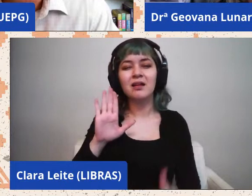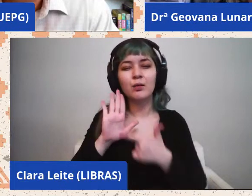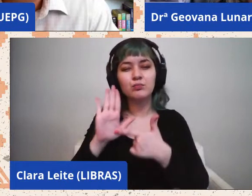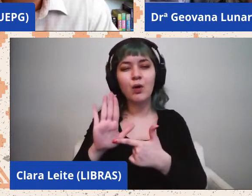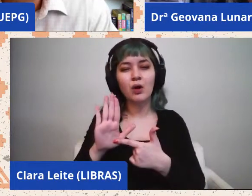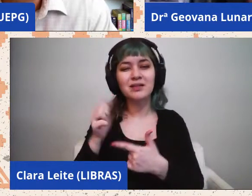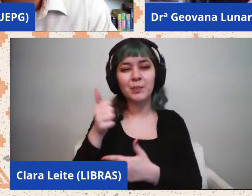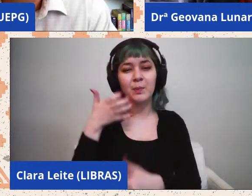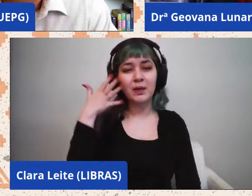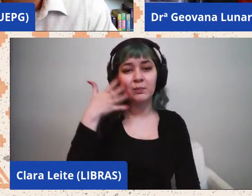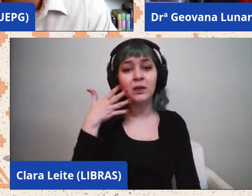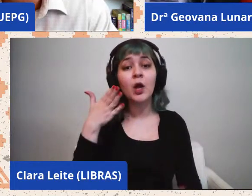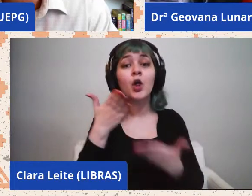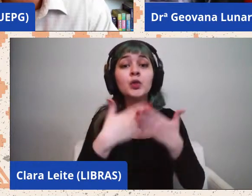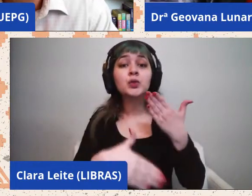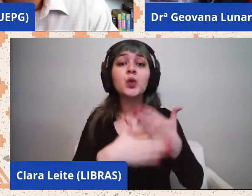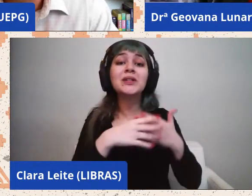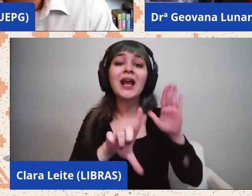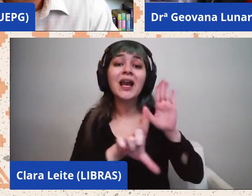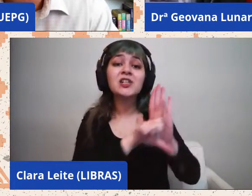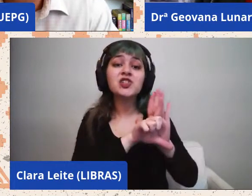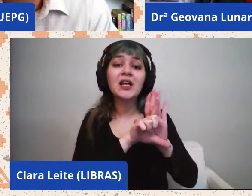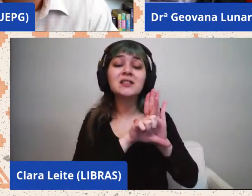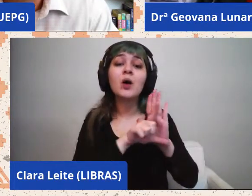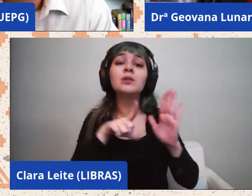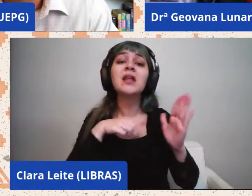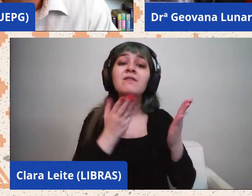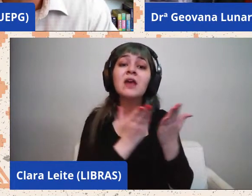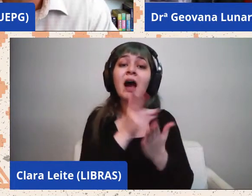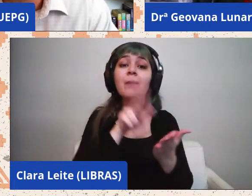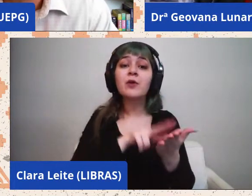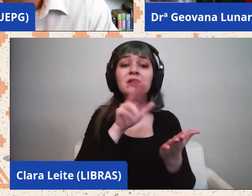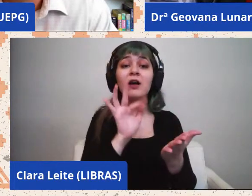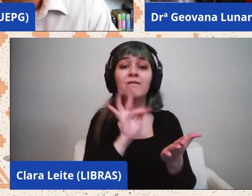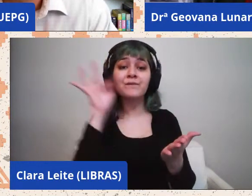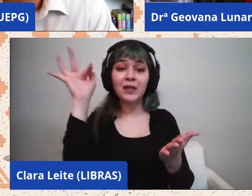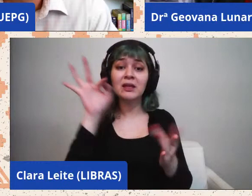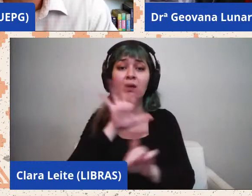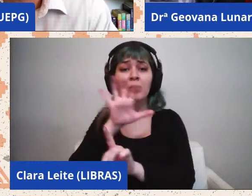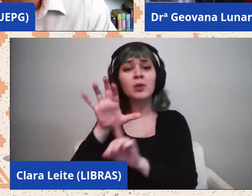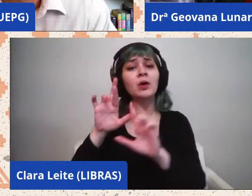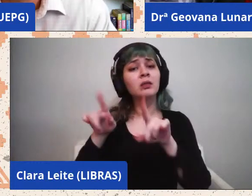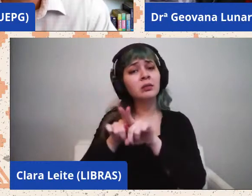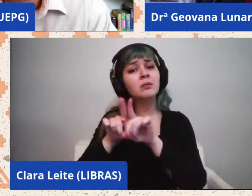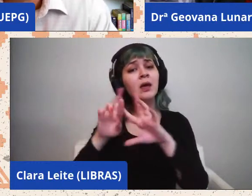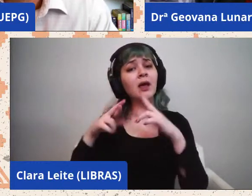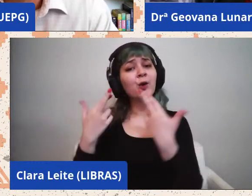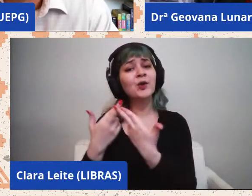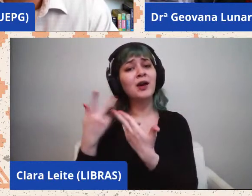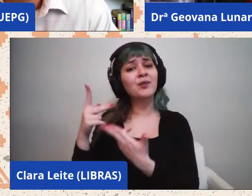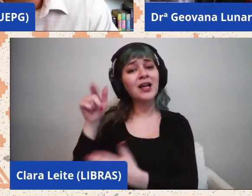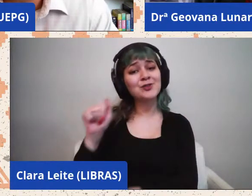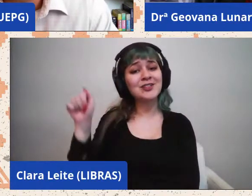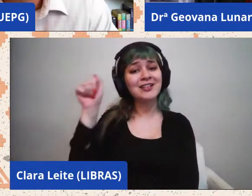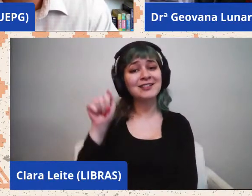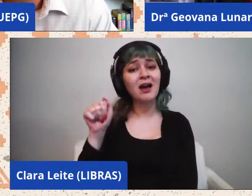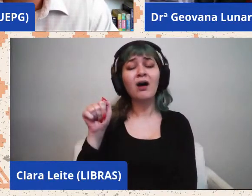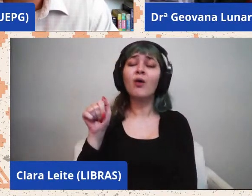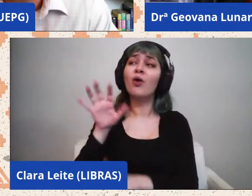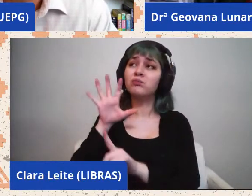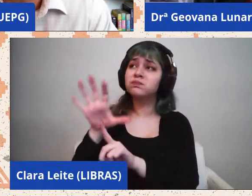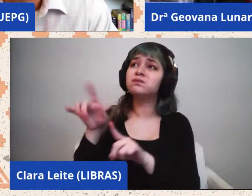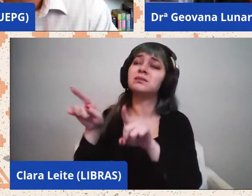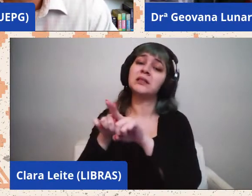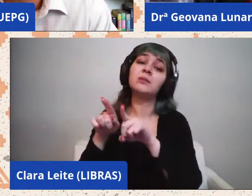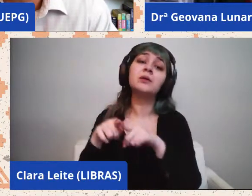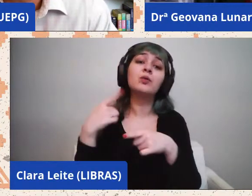foi aprovada no nível federal, ela trouxe impacto, inclusive, para as reuniões da associação, porque se há